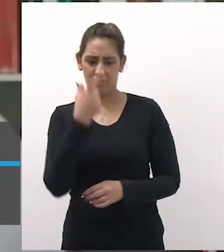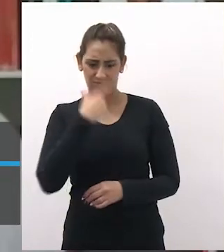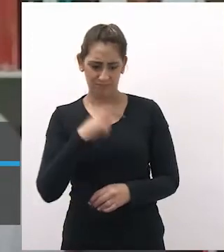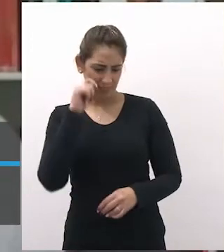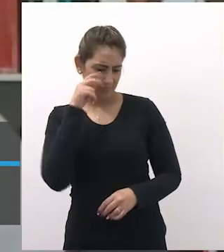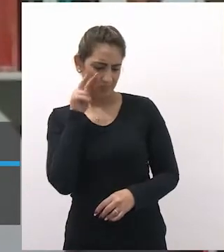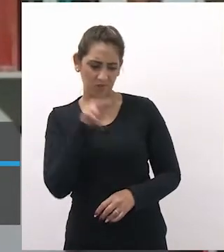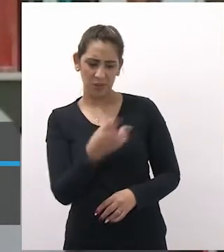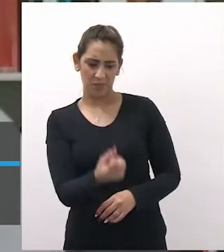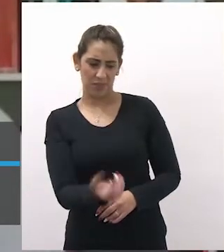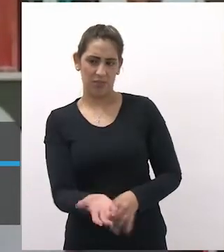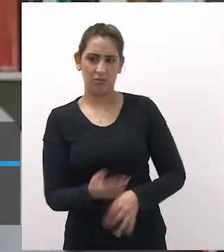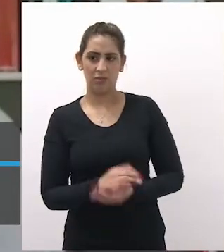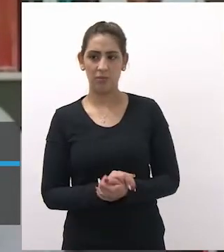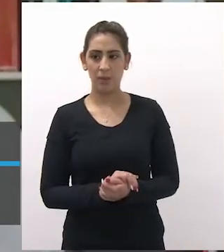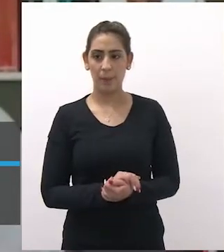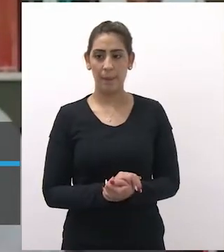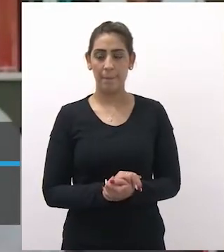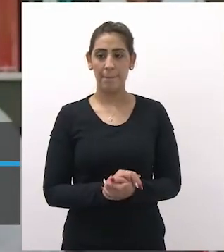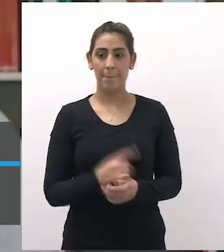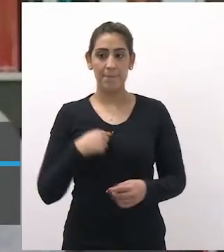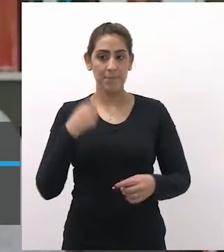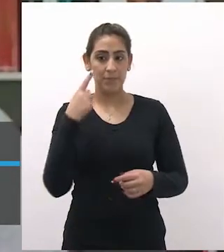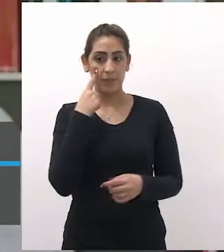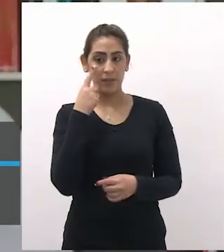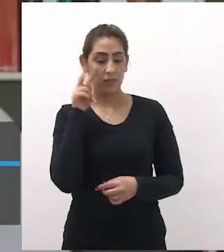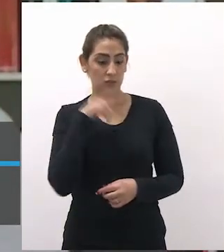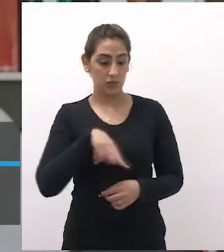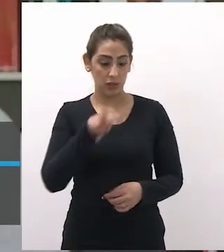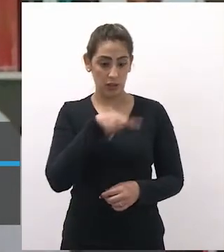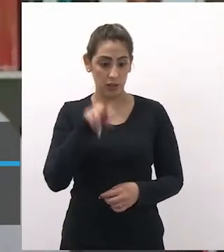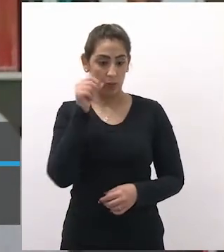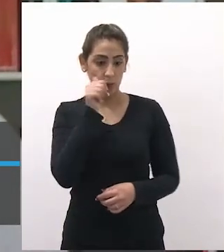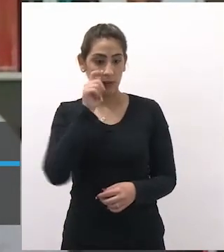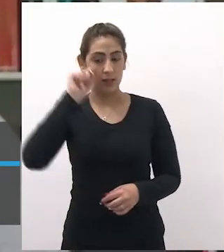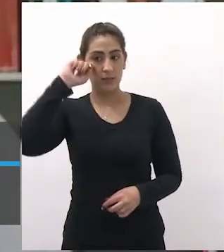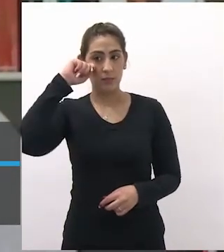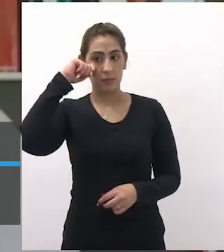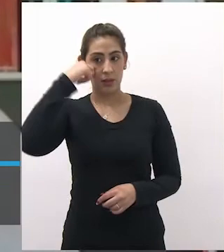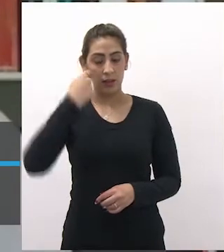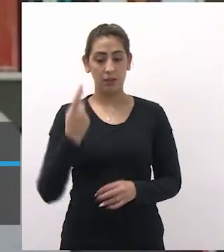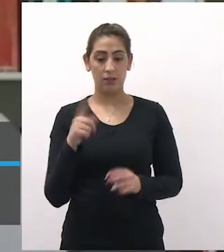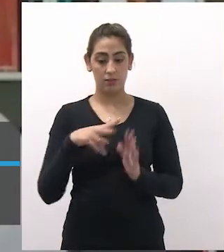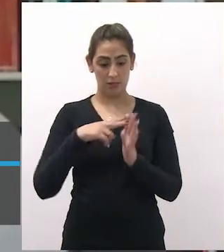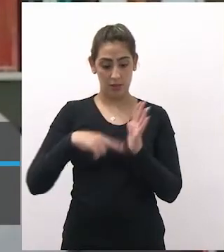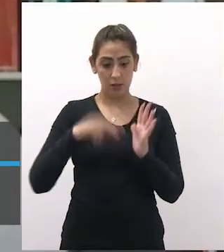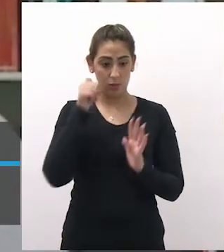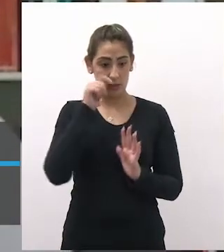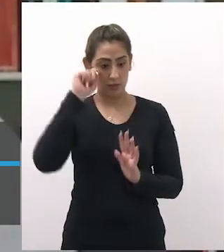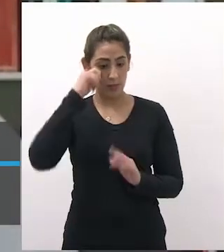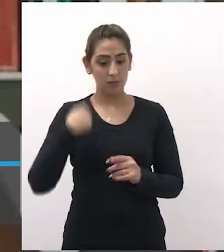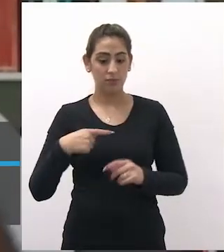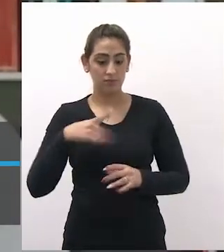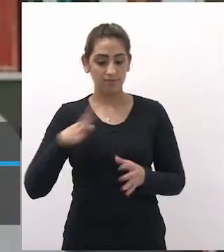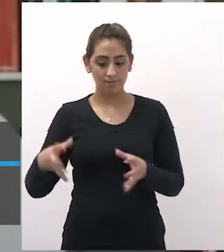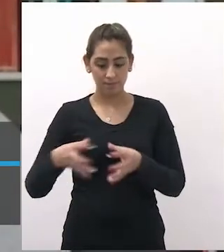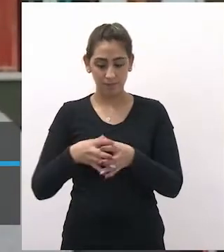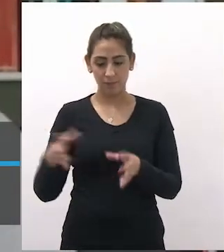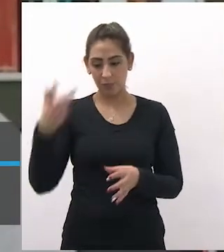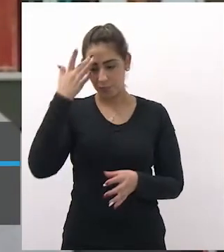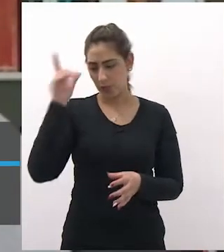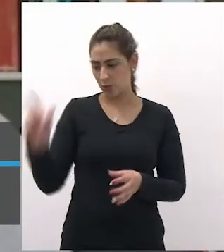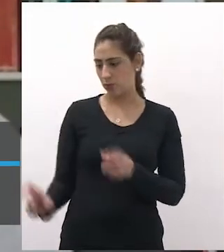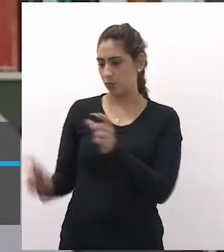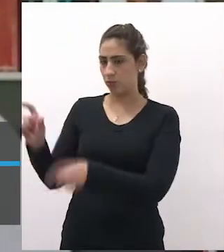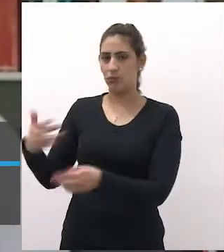resolveu organizar o Clube de Leitura Lendo Mulheres Pretas, que é um clube de leitura que acolhe todas as pessoas,